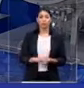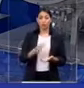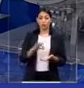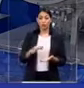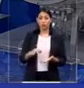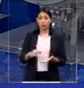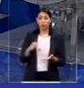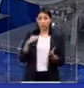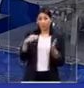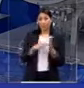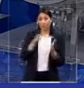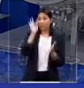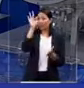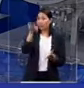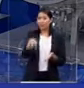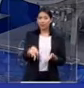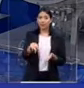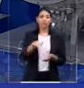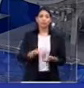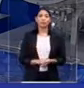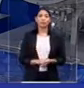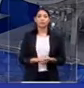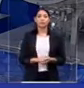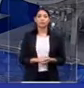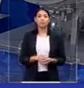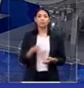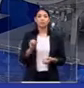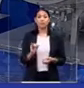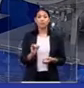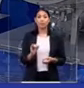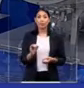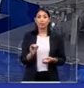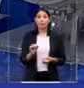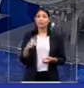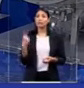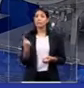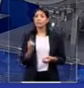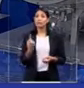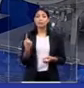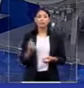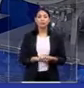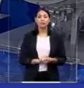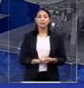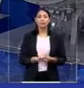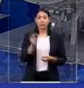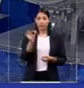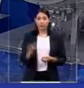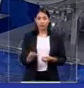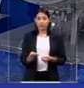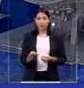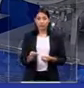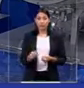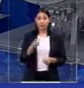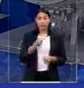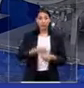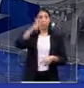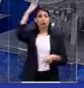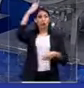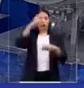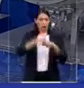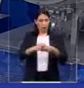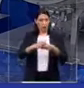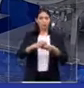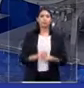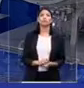até o final. Lembrando, se ninguém acertar os 5 números, o prêmio acumula e o valor fica ainda maior para o próximo